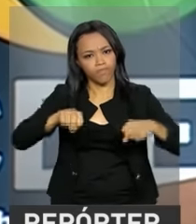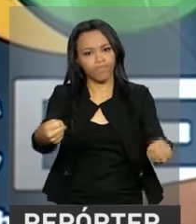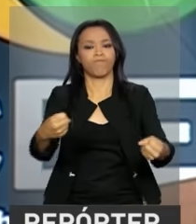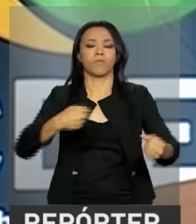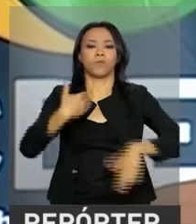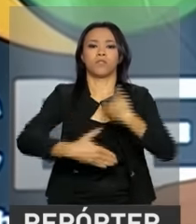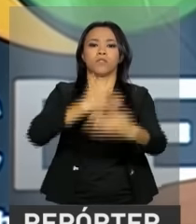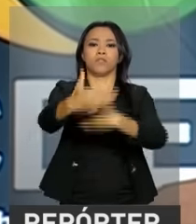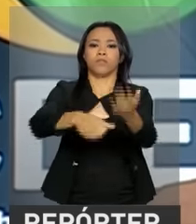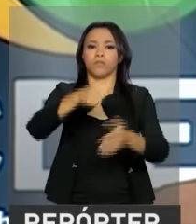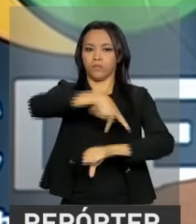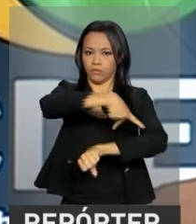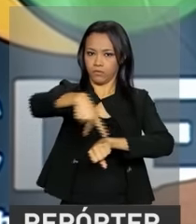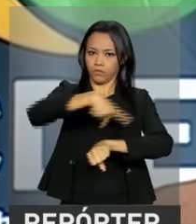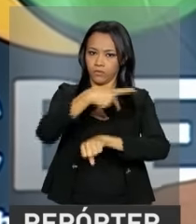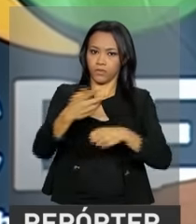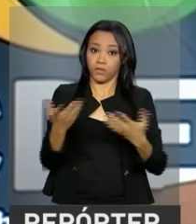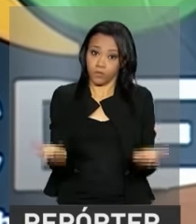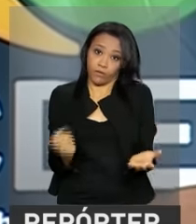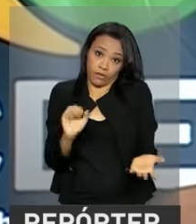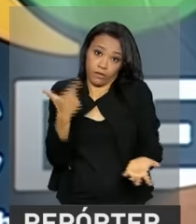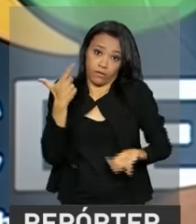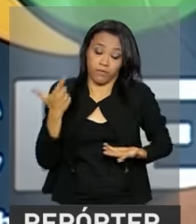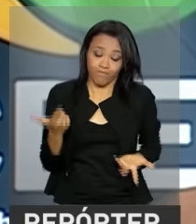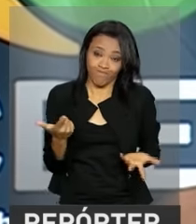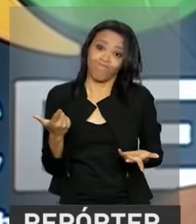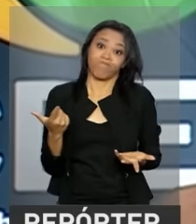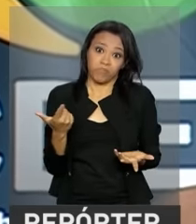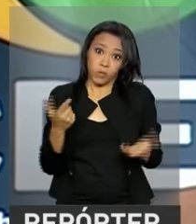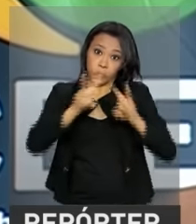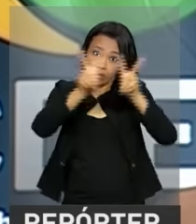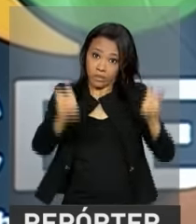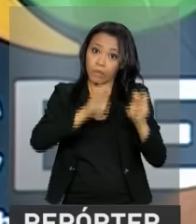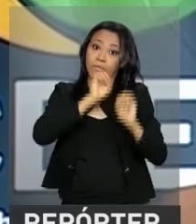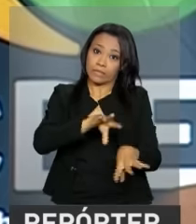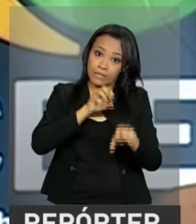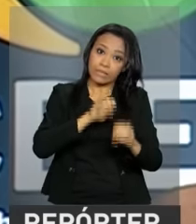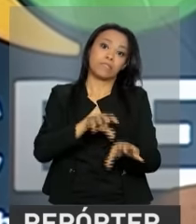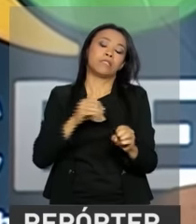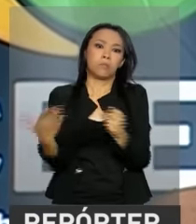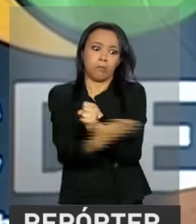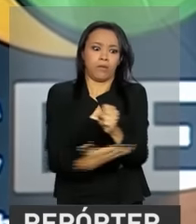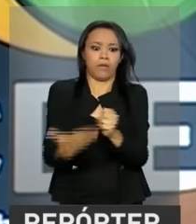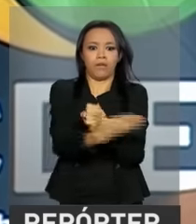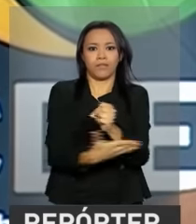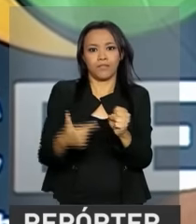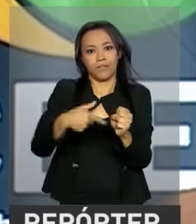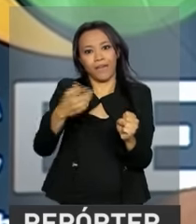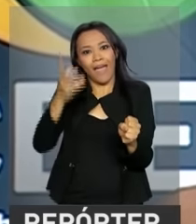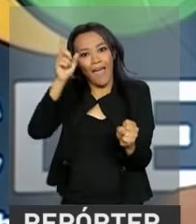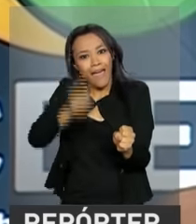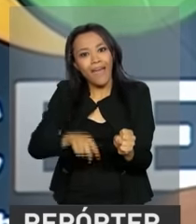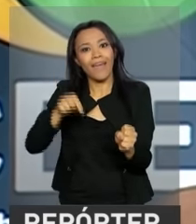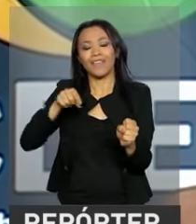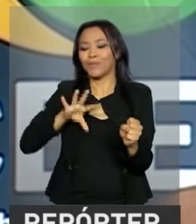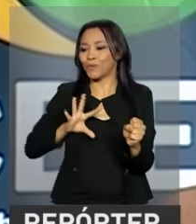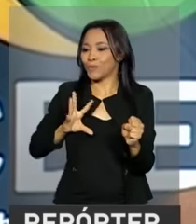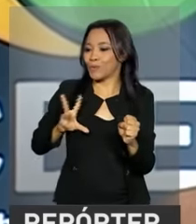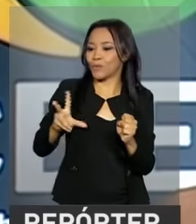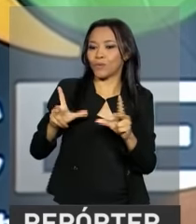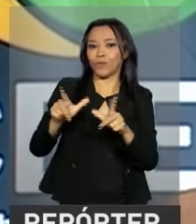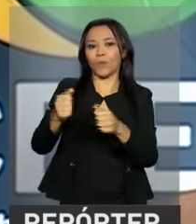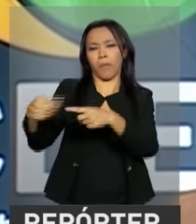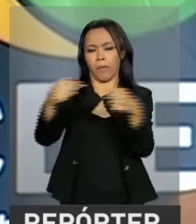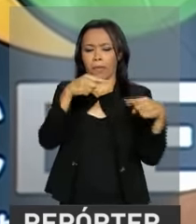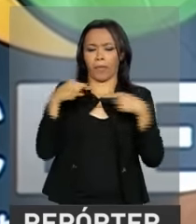do país. Lógico que a questão da educação básica aparece como a base de tudo isso, se